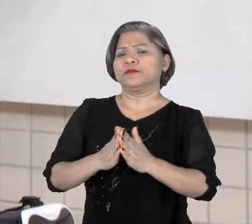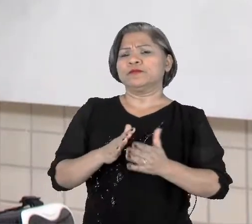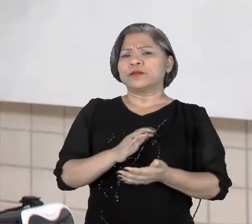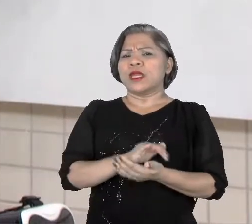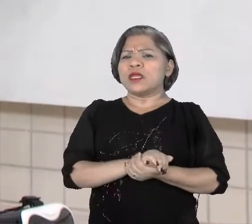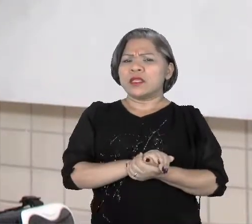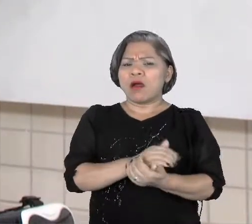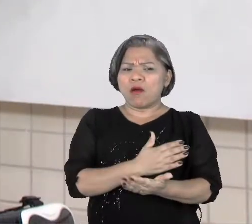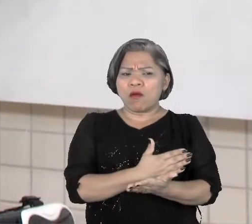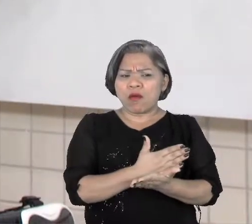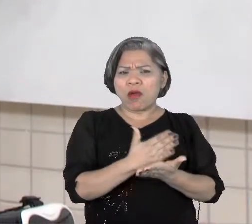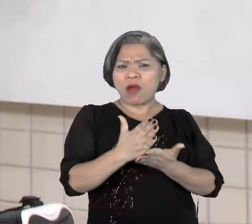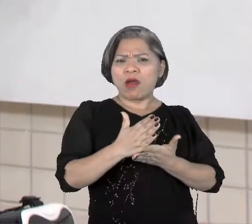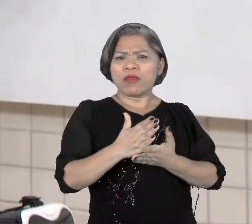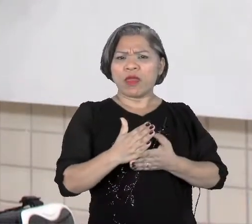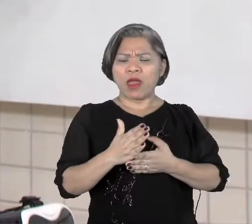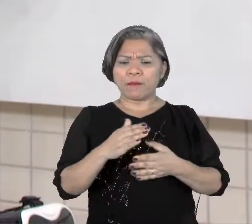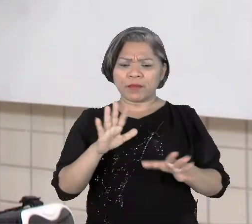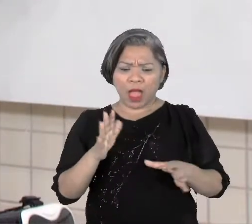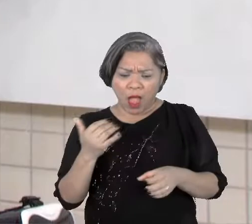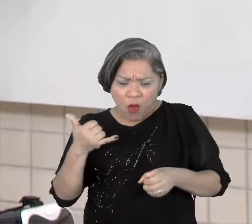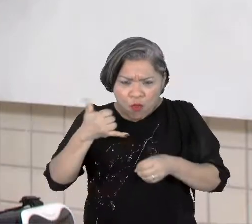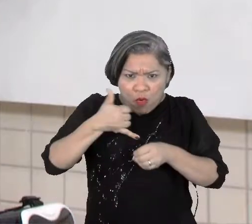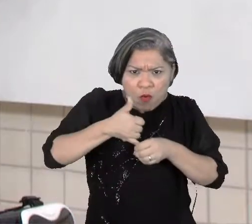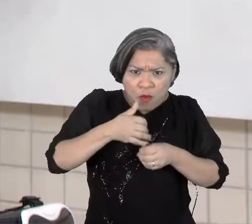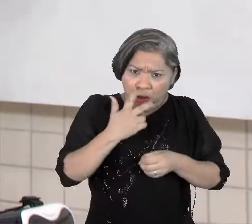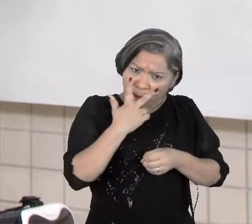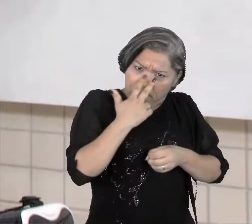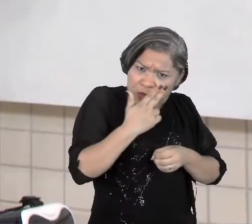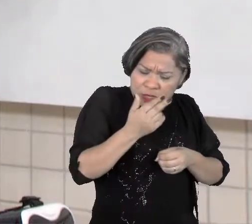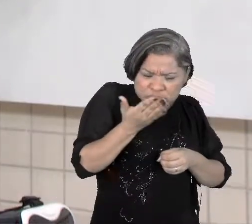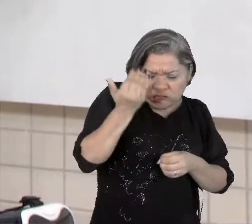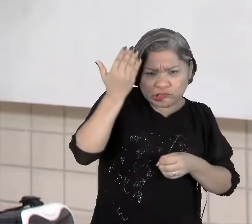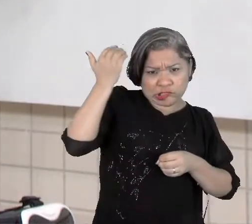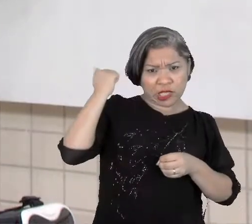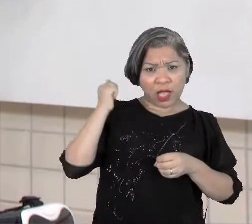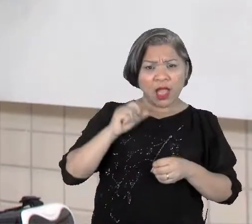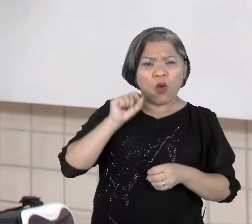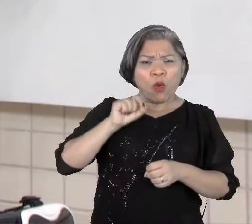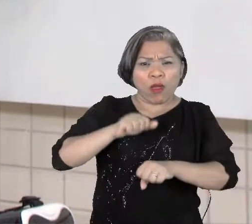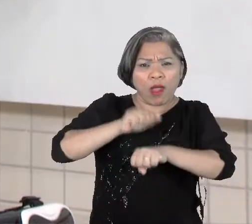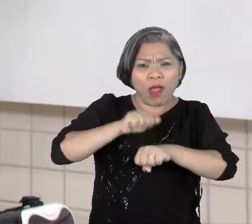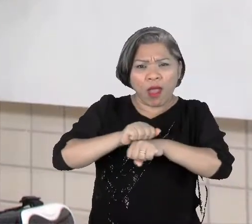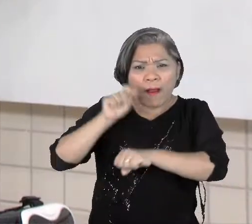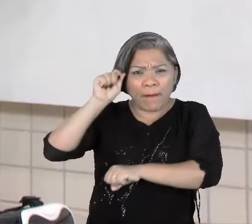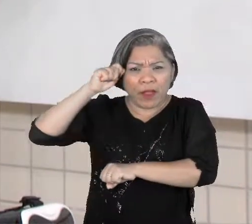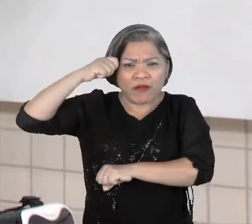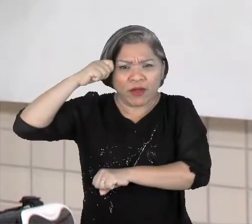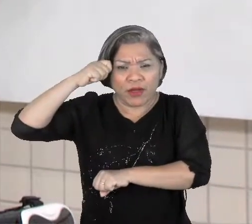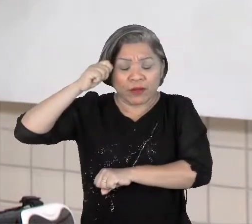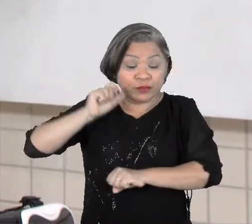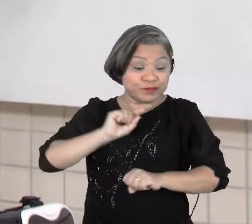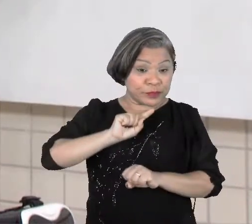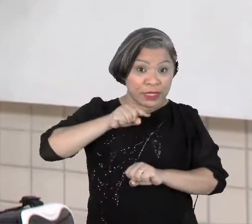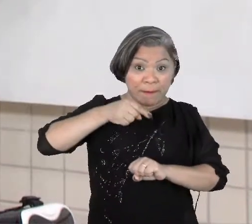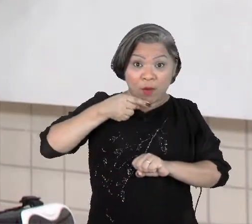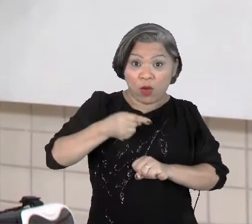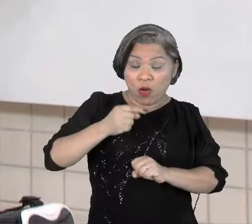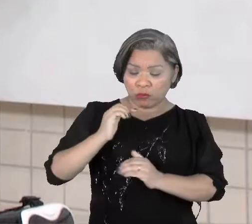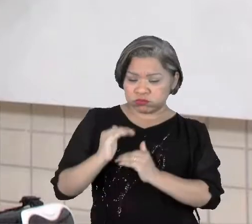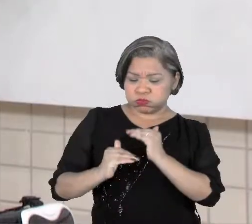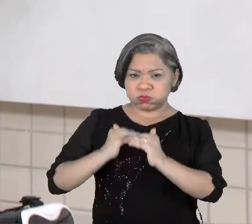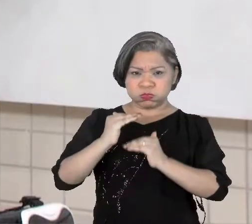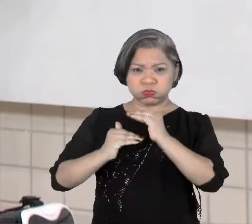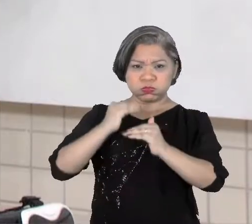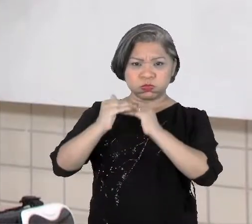o carvão. Aí nós evoluímos um pouquinho. Olha só, eu consigo passar as imagens apenas clicando em